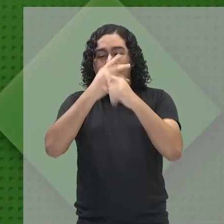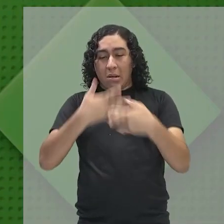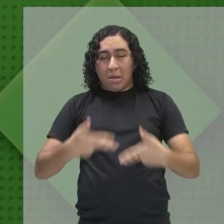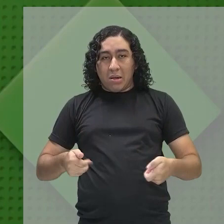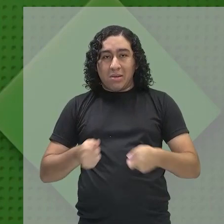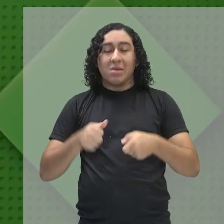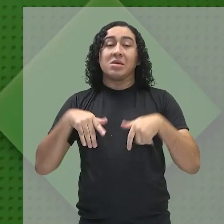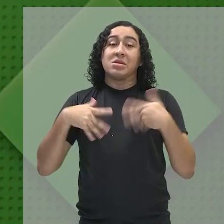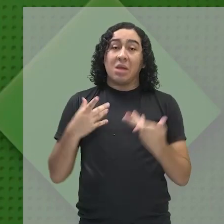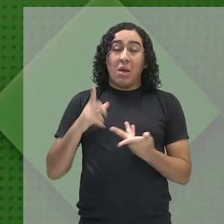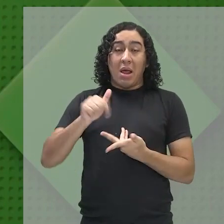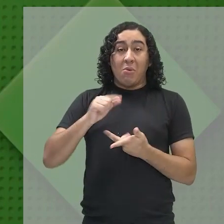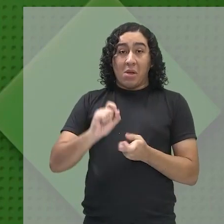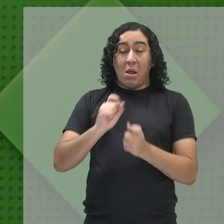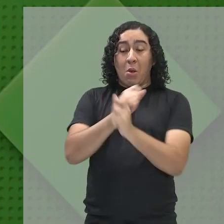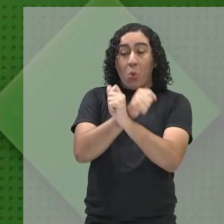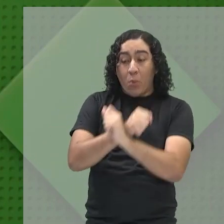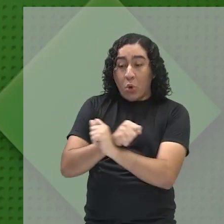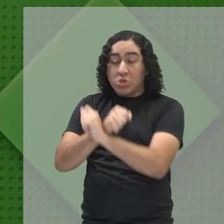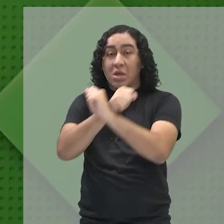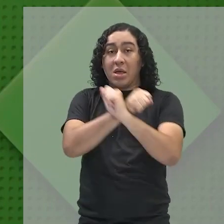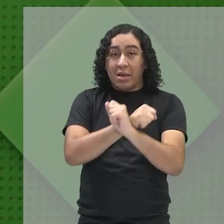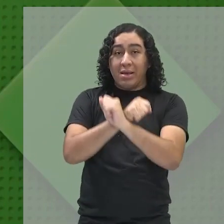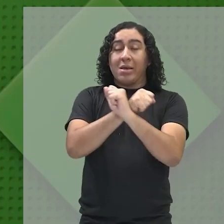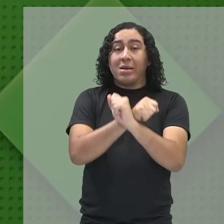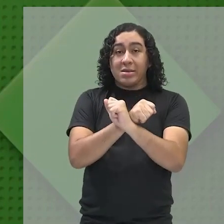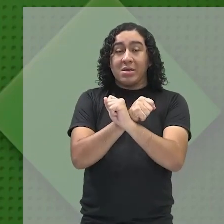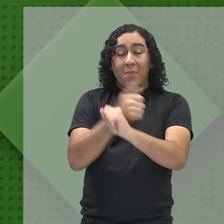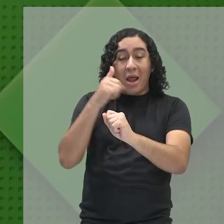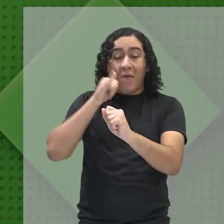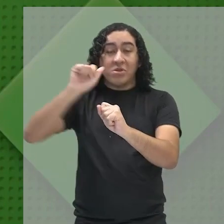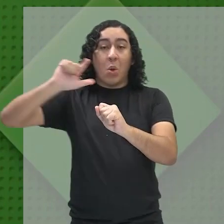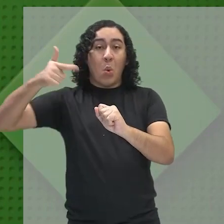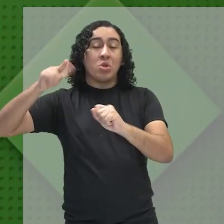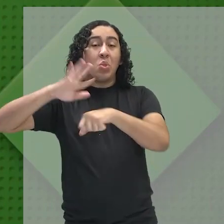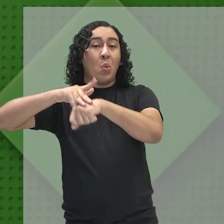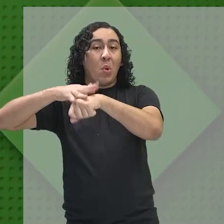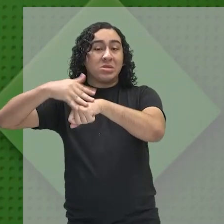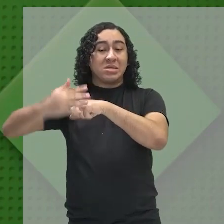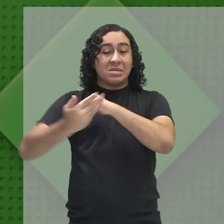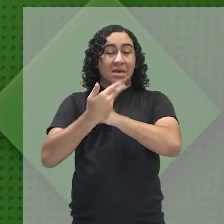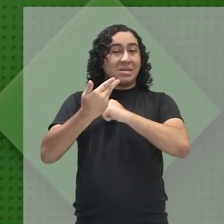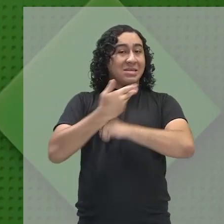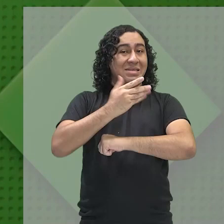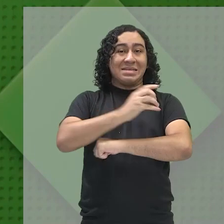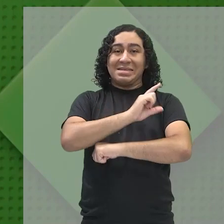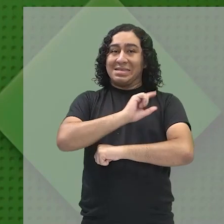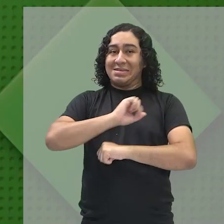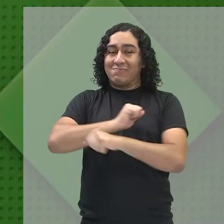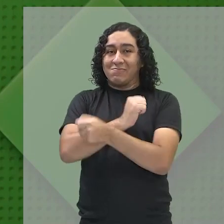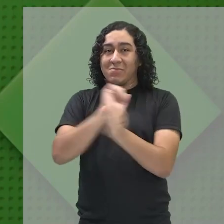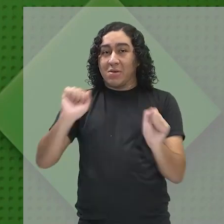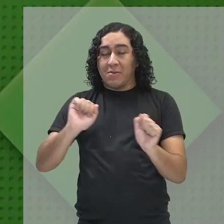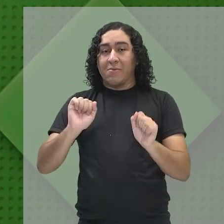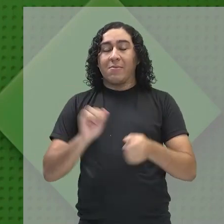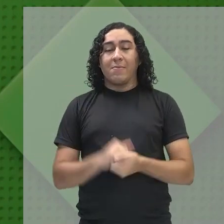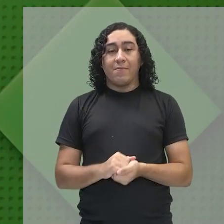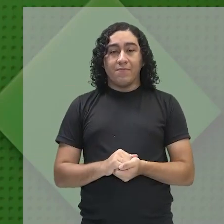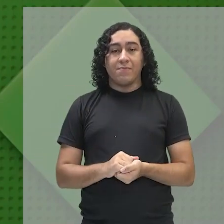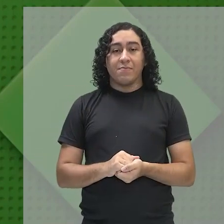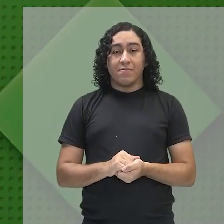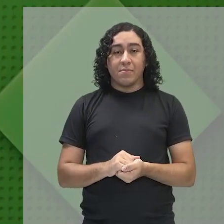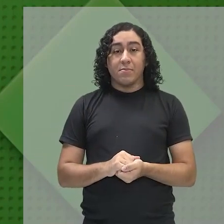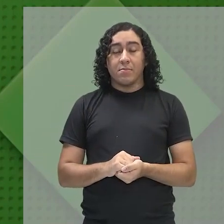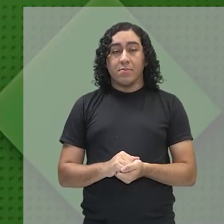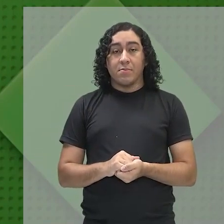vai proteger o nosso corpo ali contra algumas outras doenças, né? Contra outros micro-organismos. Então, essas pessoas que ficam com o seu